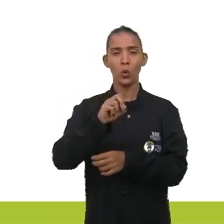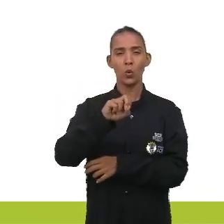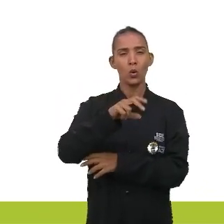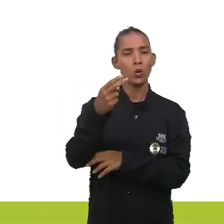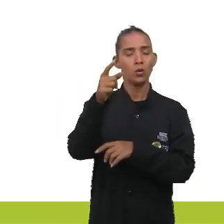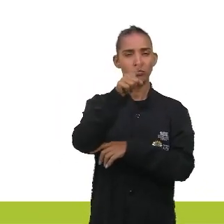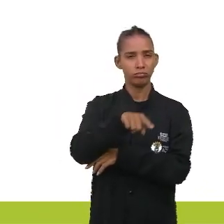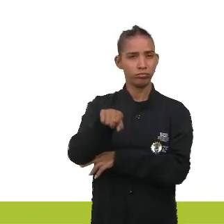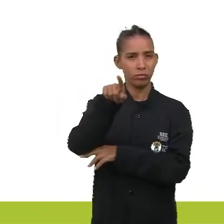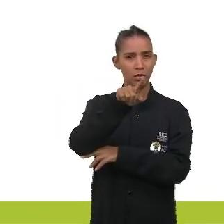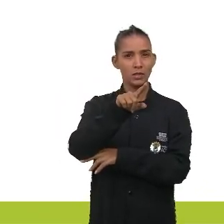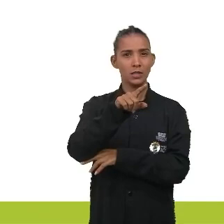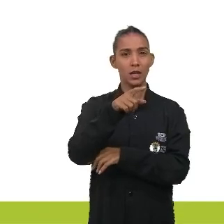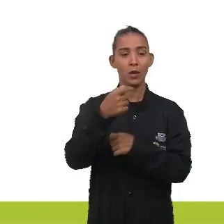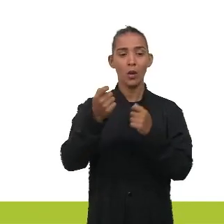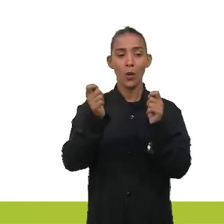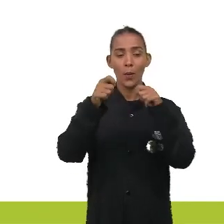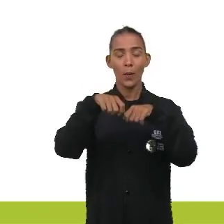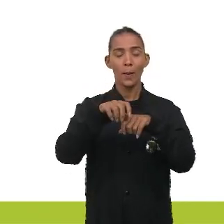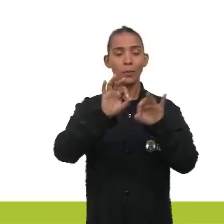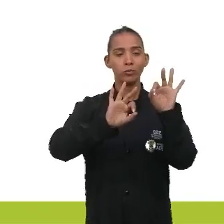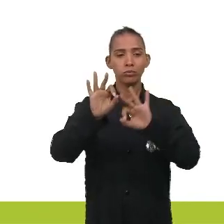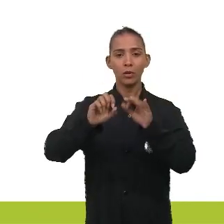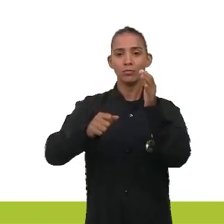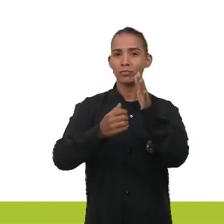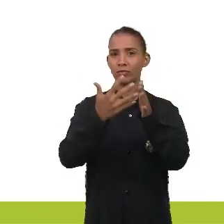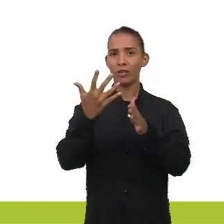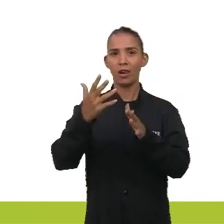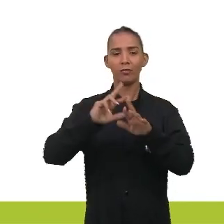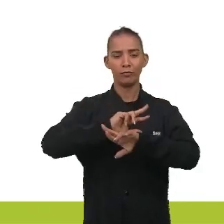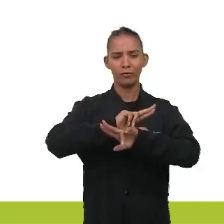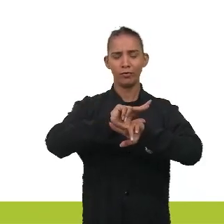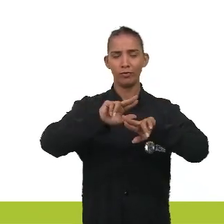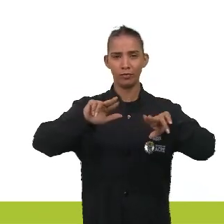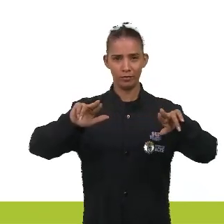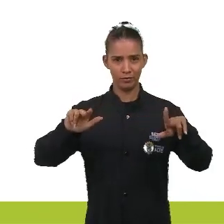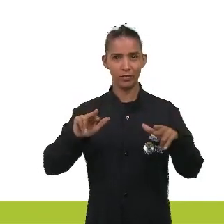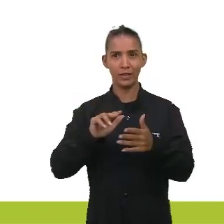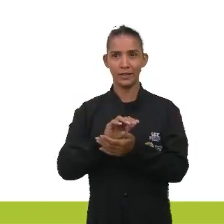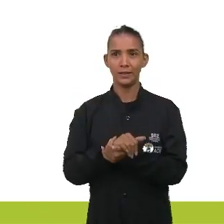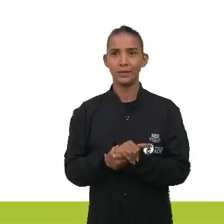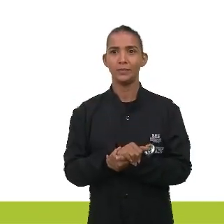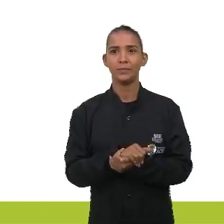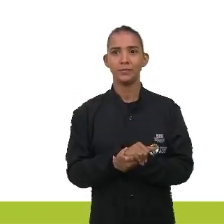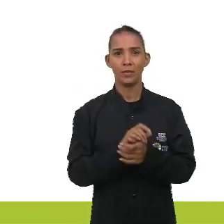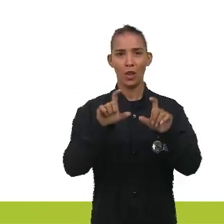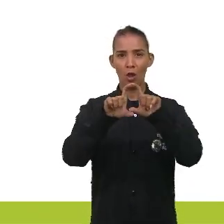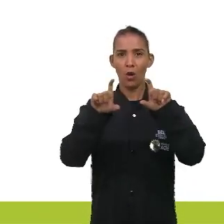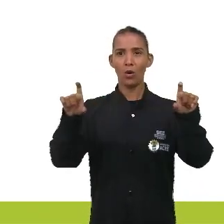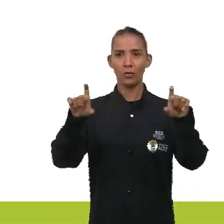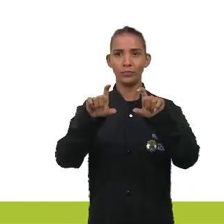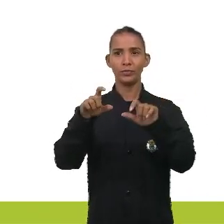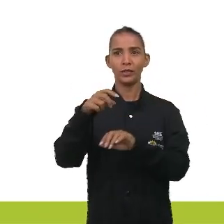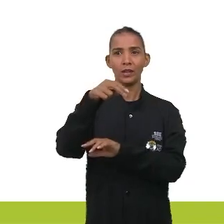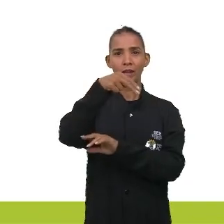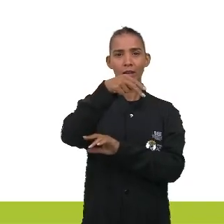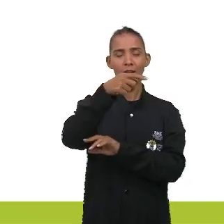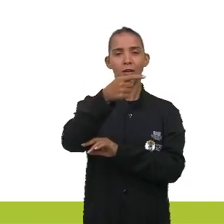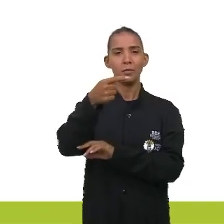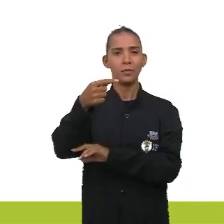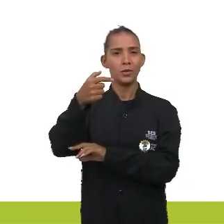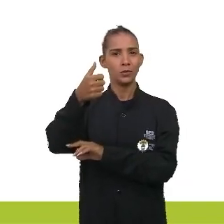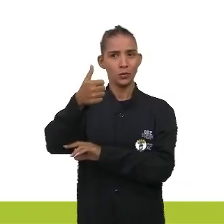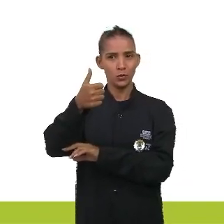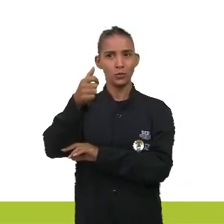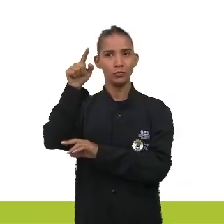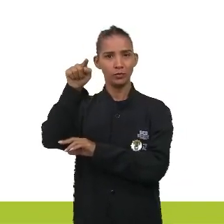a quantidade de maneiras distintas que você pode organizar esses N objetos é dada por essa fórmula, N menos 1 fatorial.